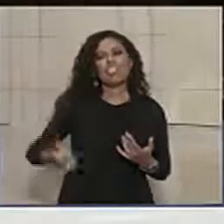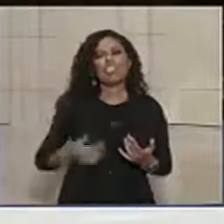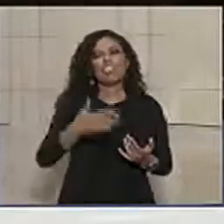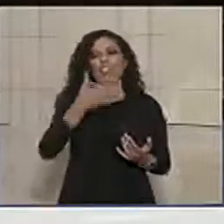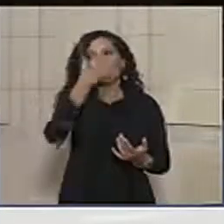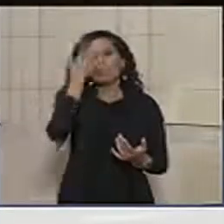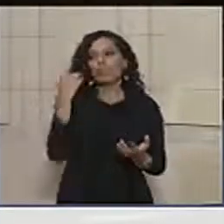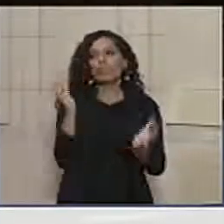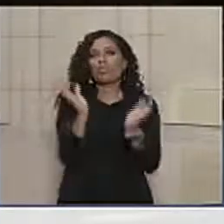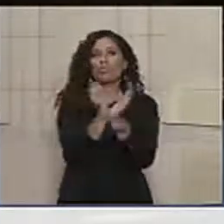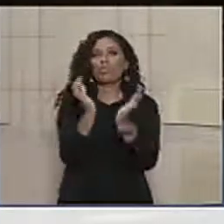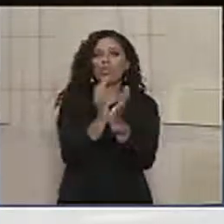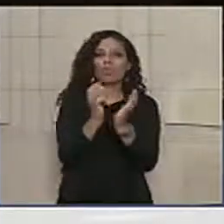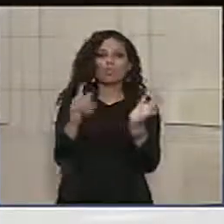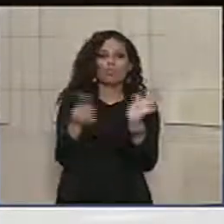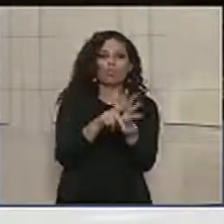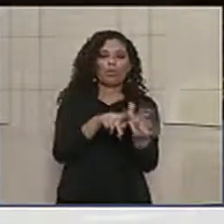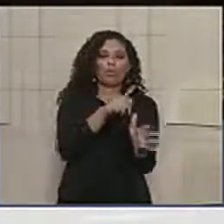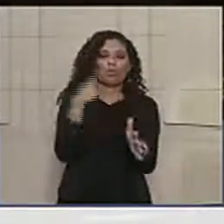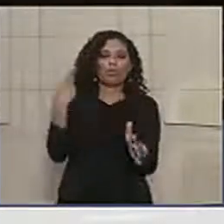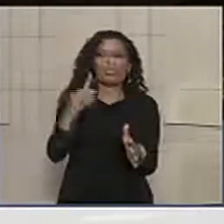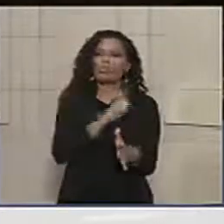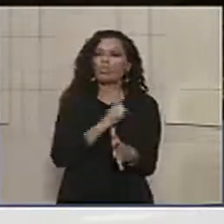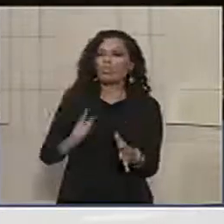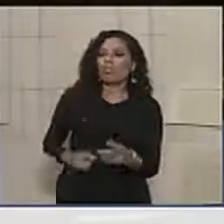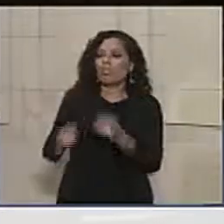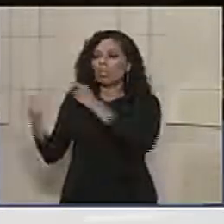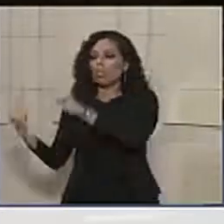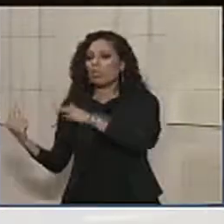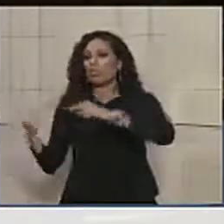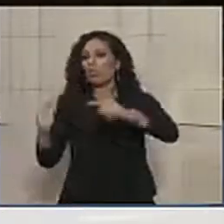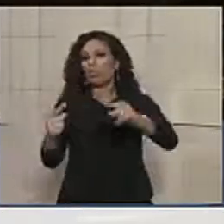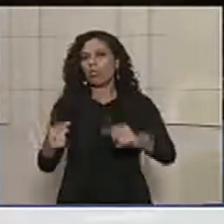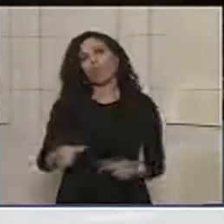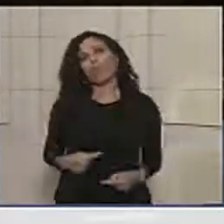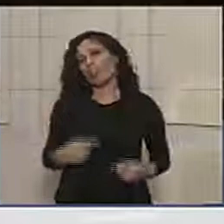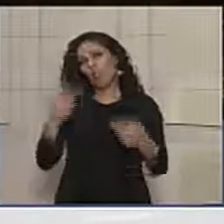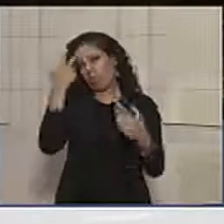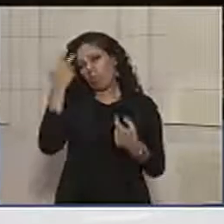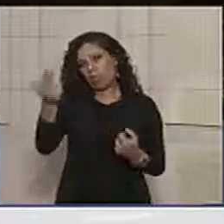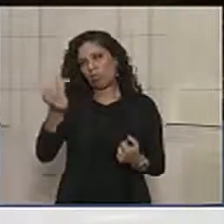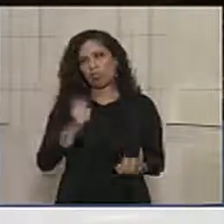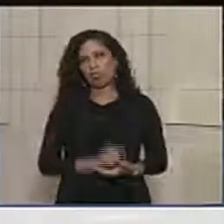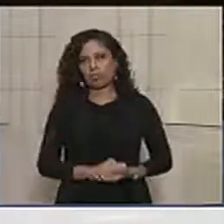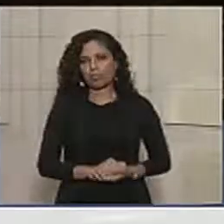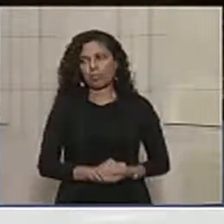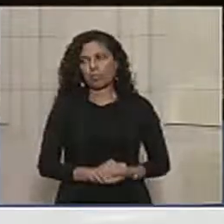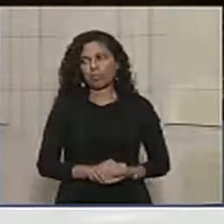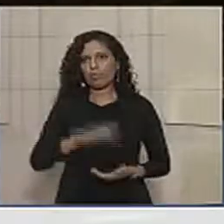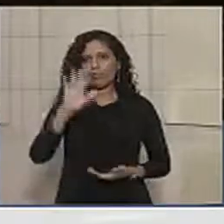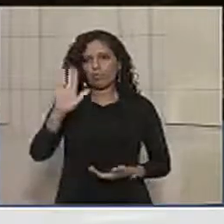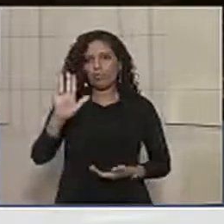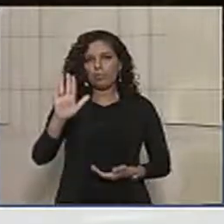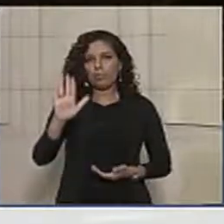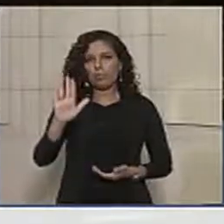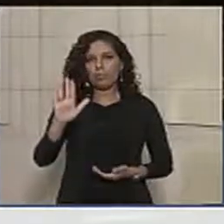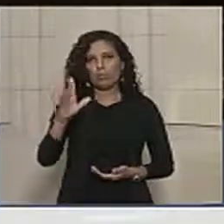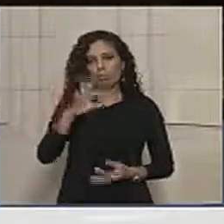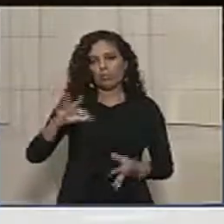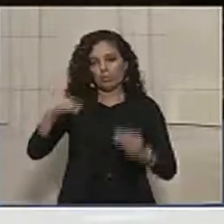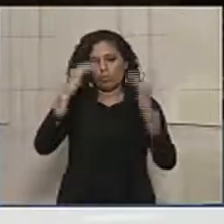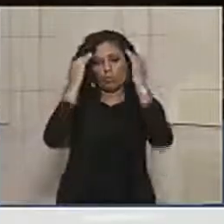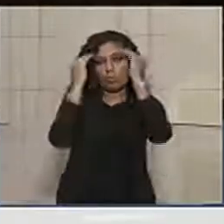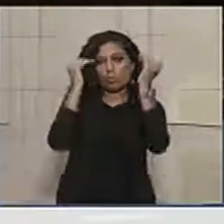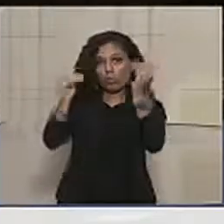do governo, a sua base, a criticassem. E foi isso que aconteceu. No entanto, e com todo